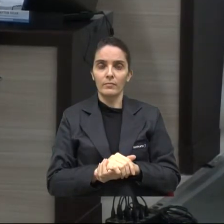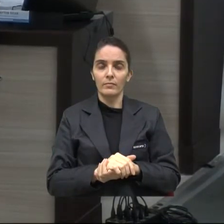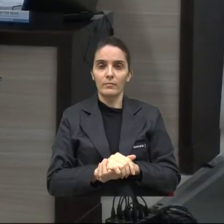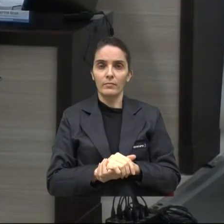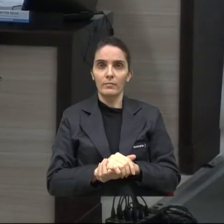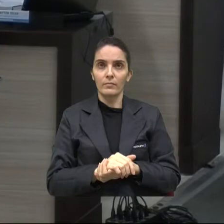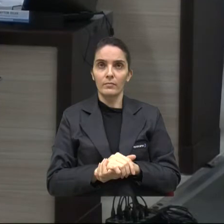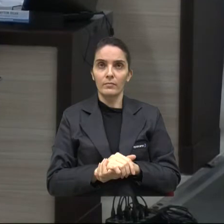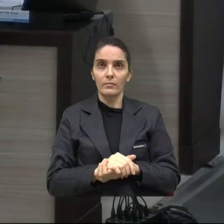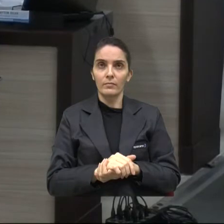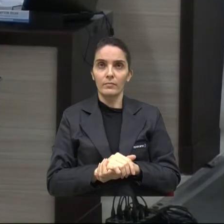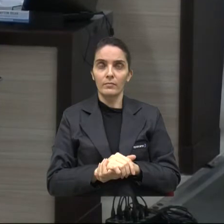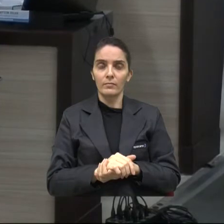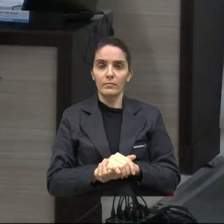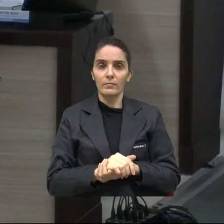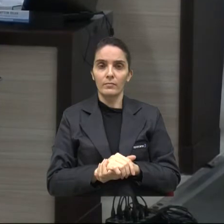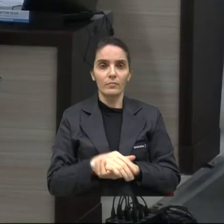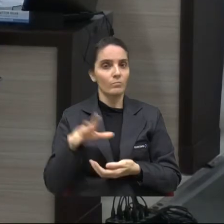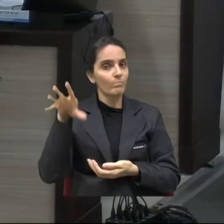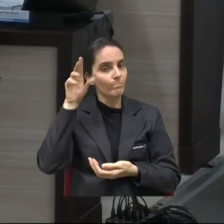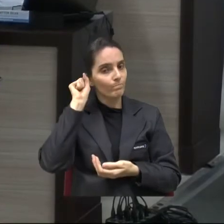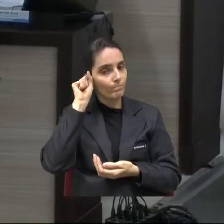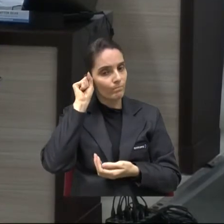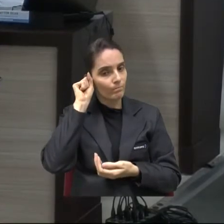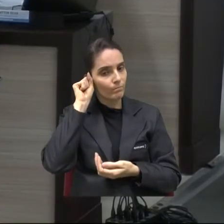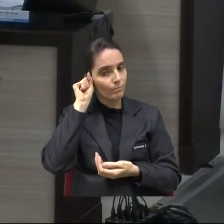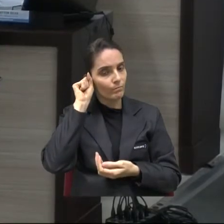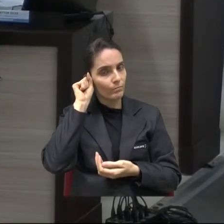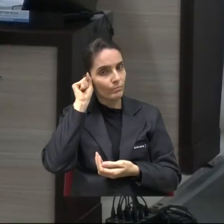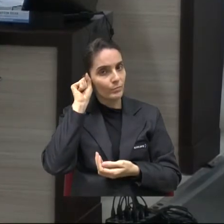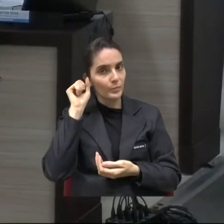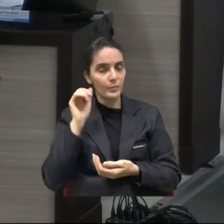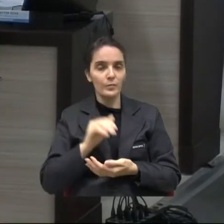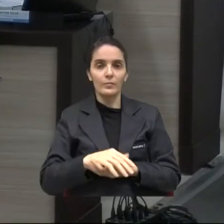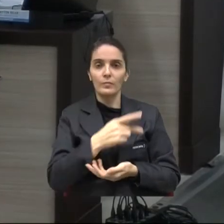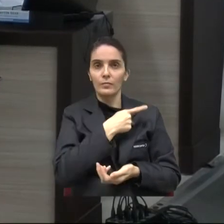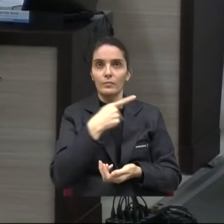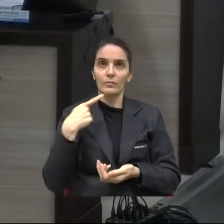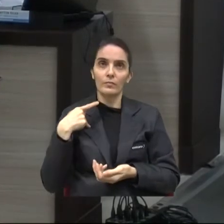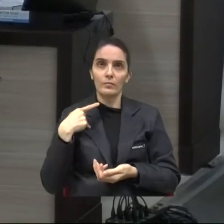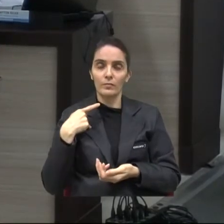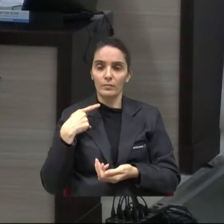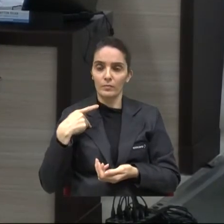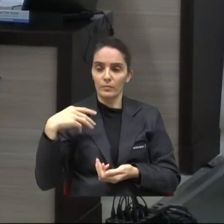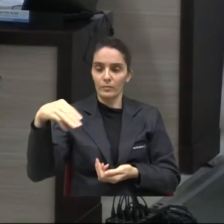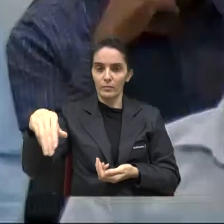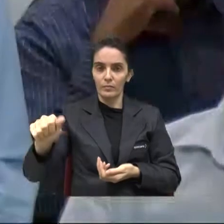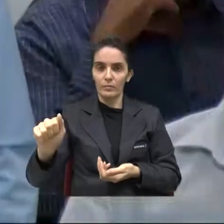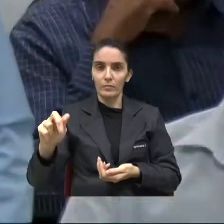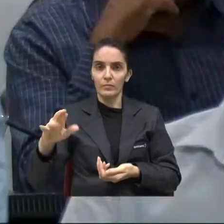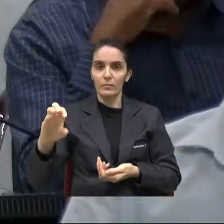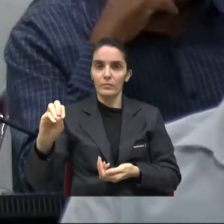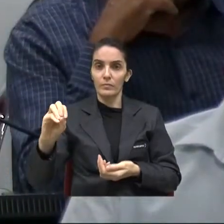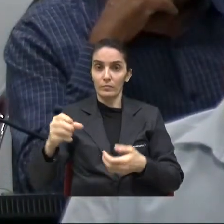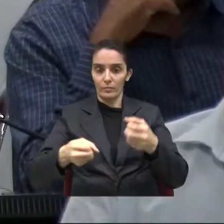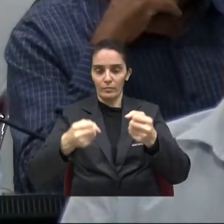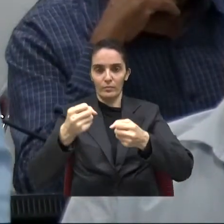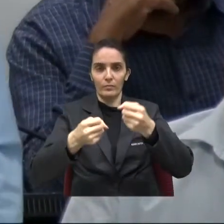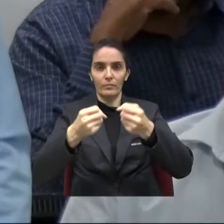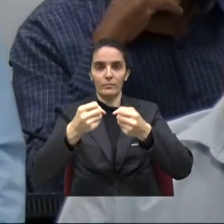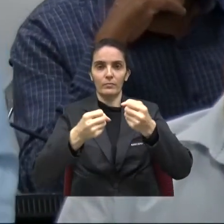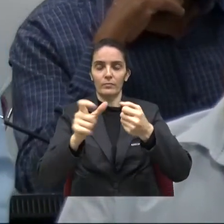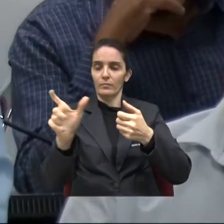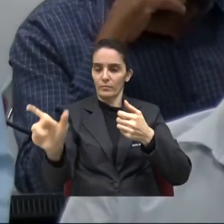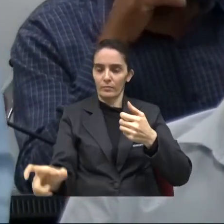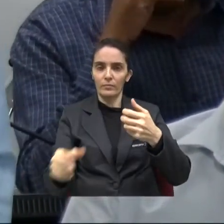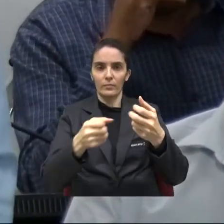Vamos começar. Conheci o pastor Márcio quando ele dirigia lá na Luiz Pântano o núcleo da